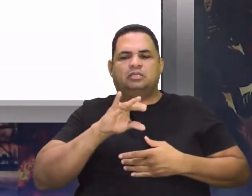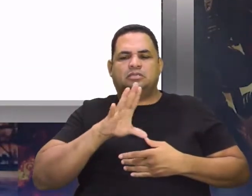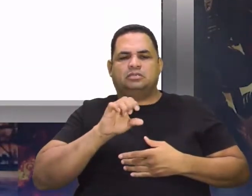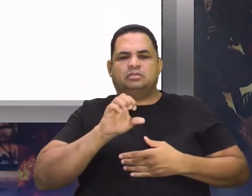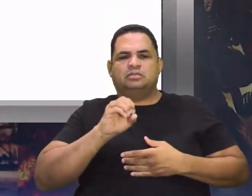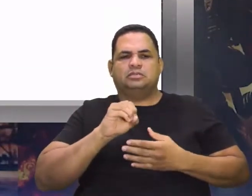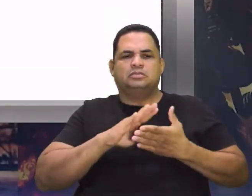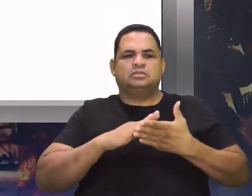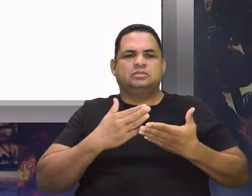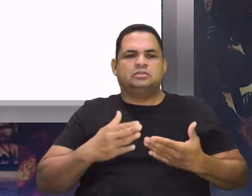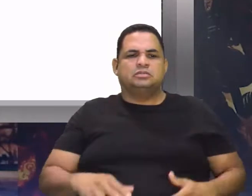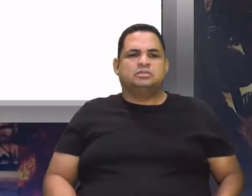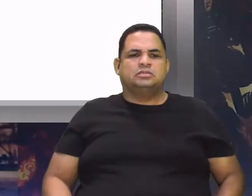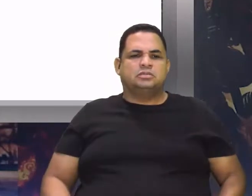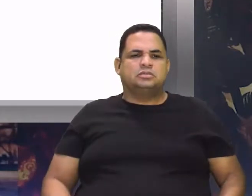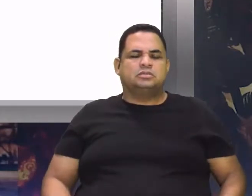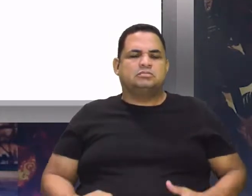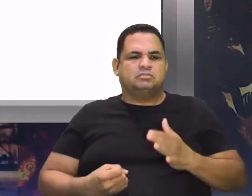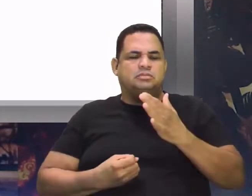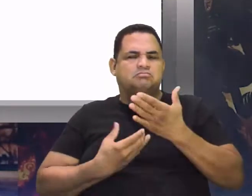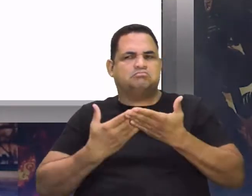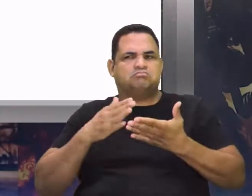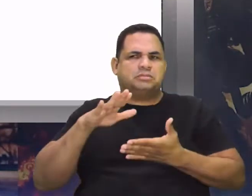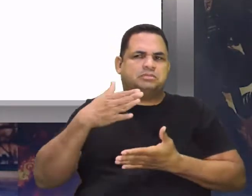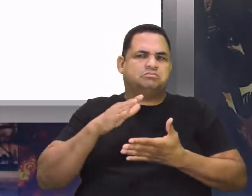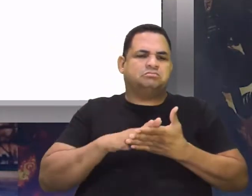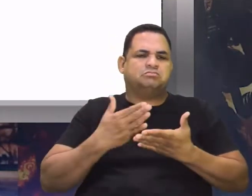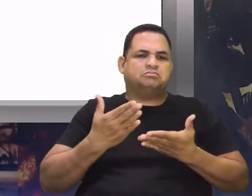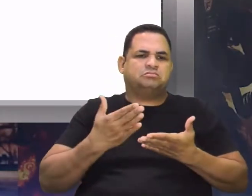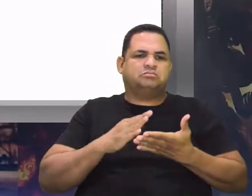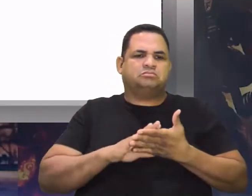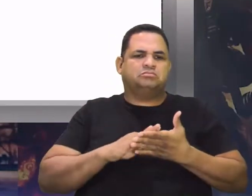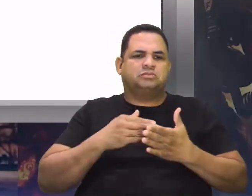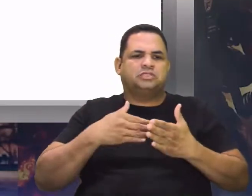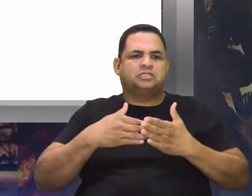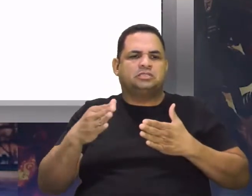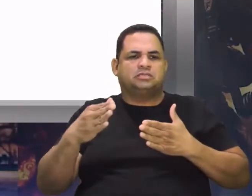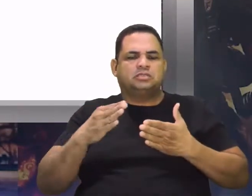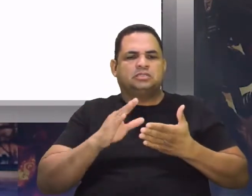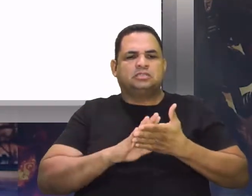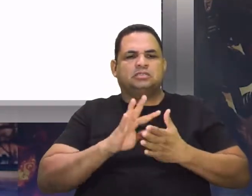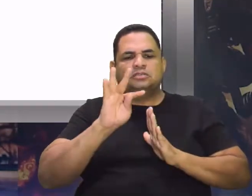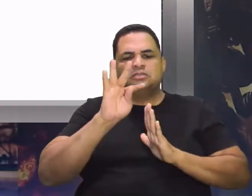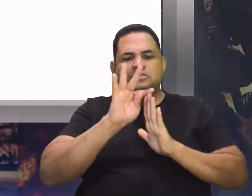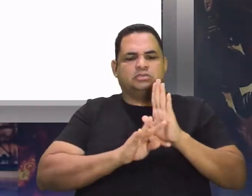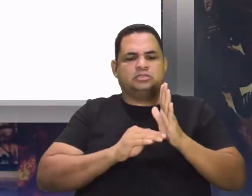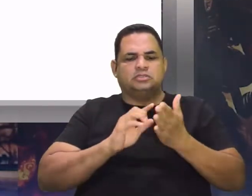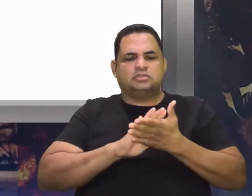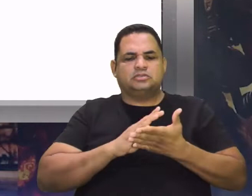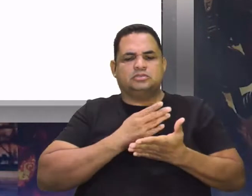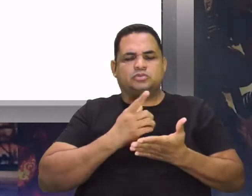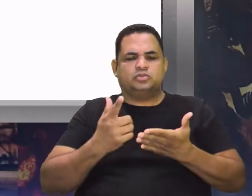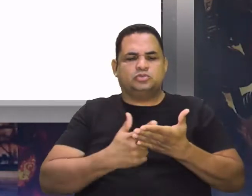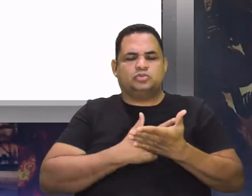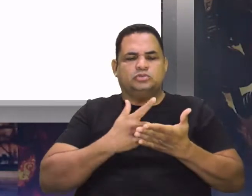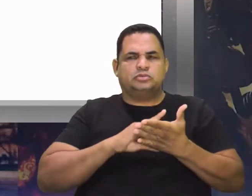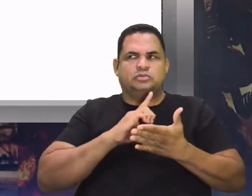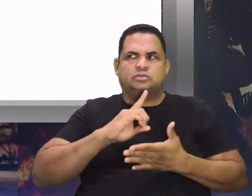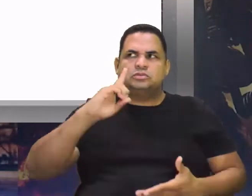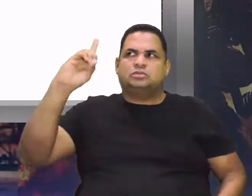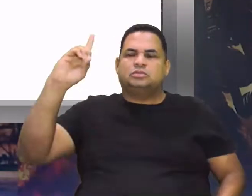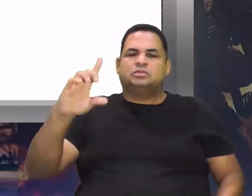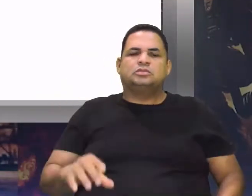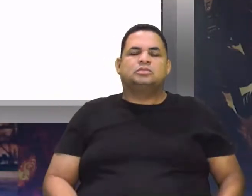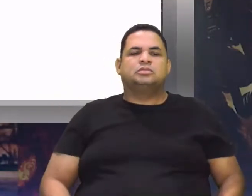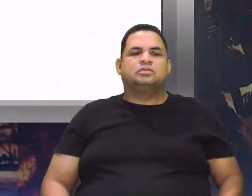aparece pinceladamente na Bíblia, mas ela é tirada dos textos bíblicos. Mas bem, isso